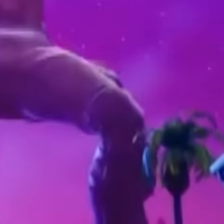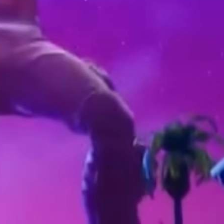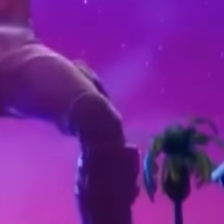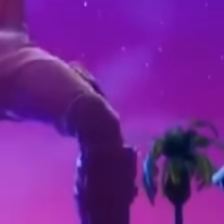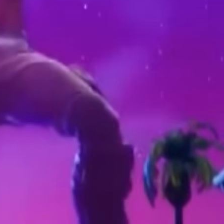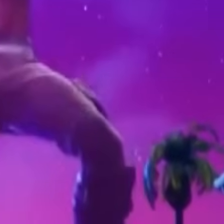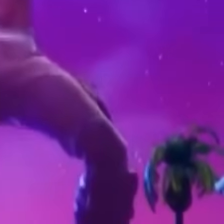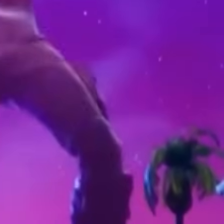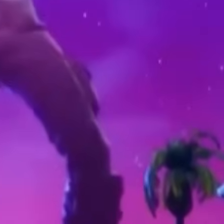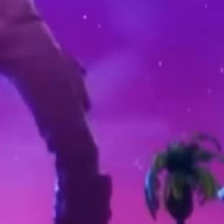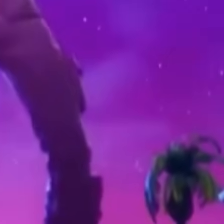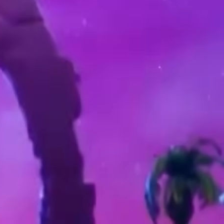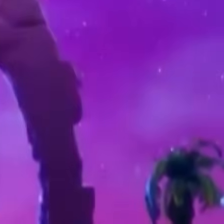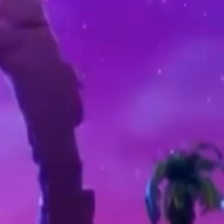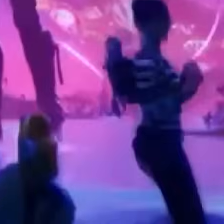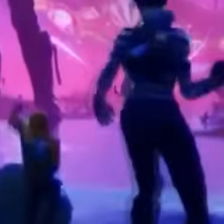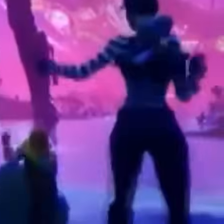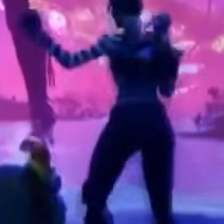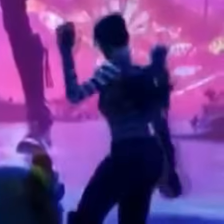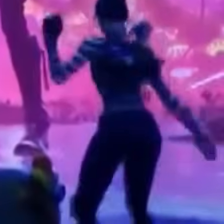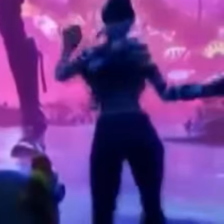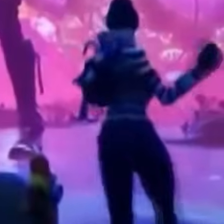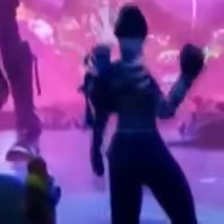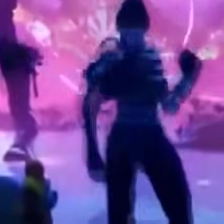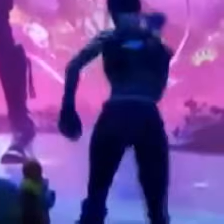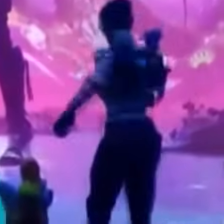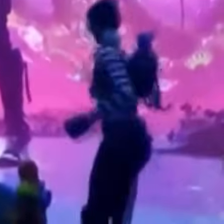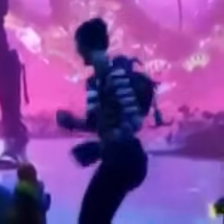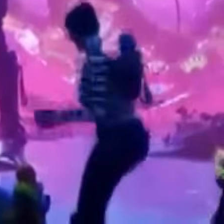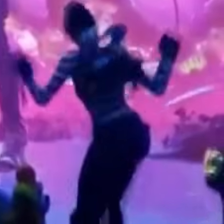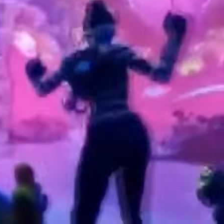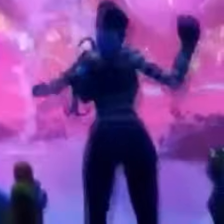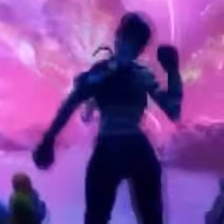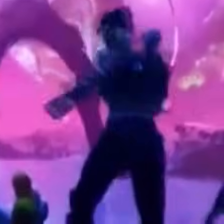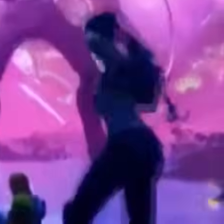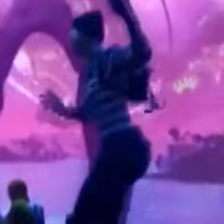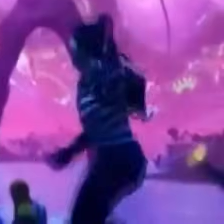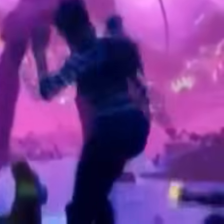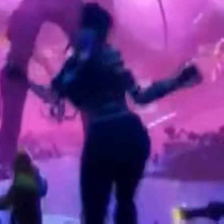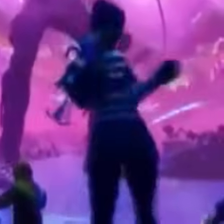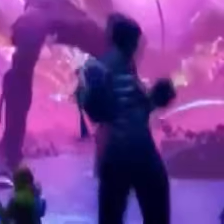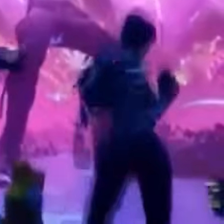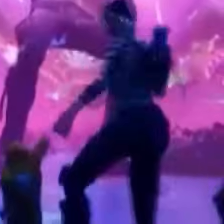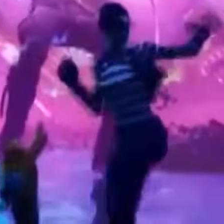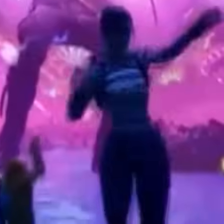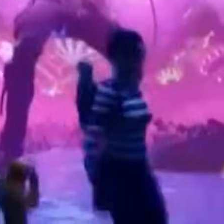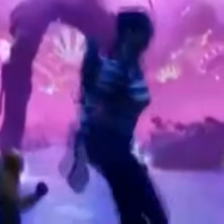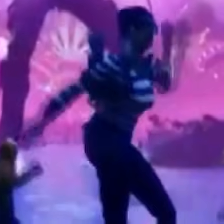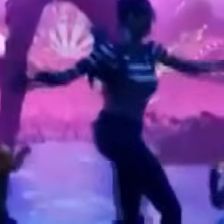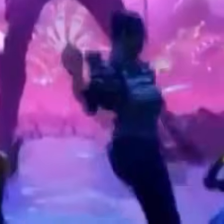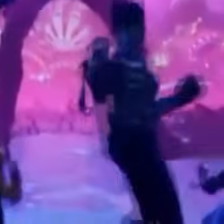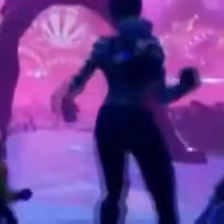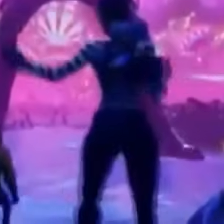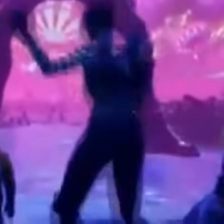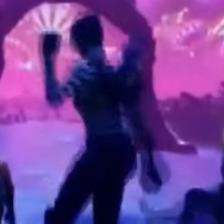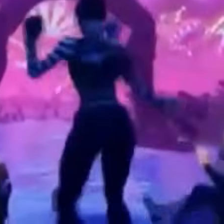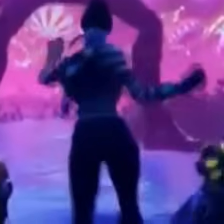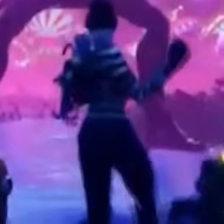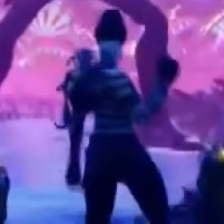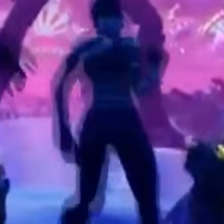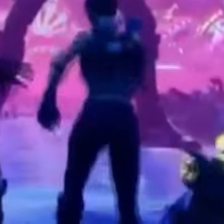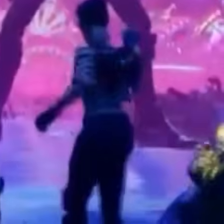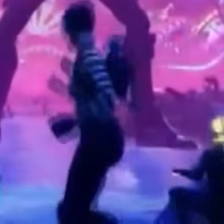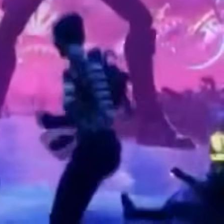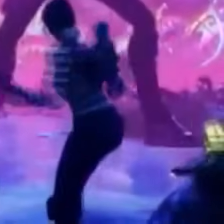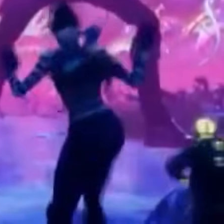Nathan's here with all the ice on in the booth. At the gate outside, when they pull up, they give me loose. Yeah, jump out, boys. That's Nike boys hopping